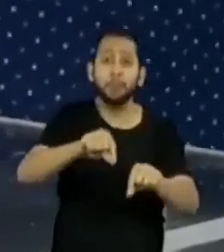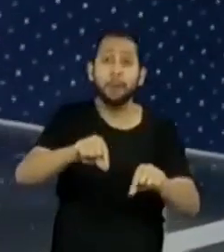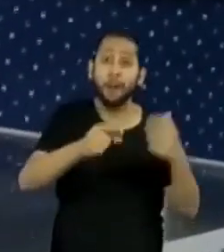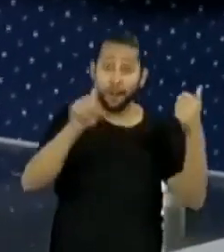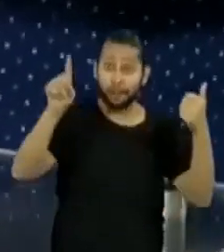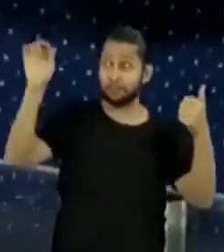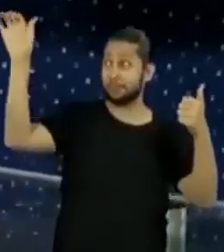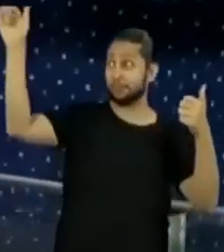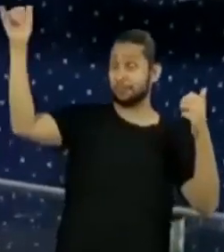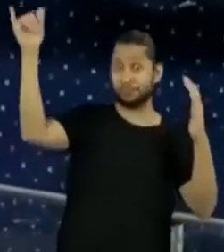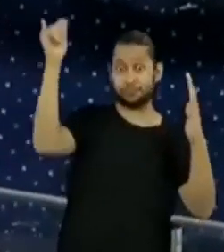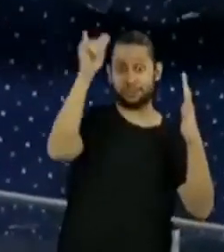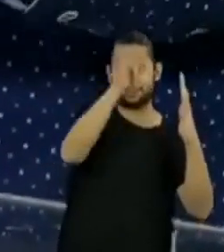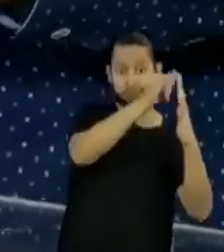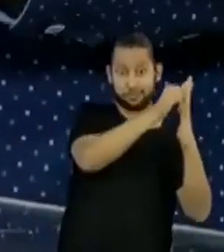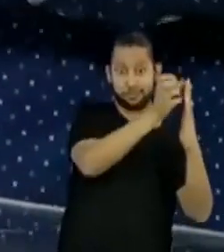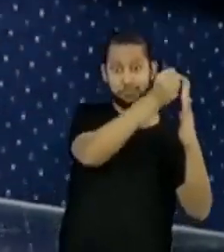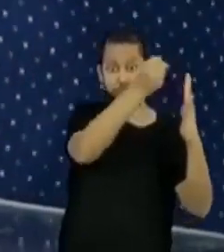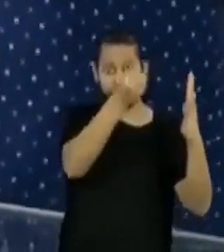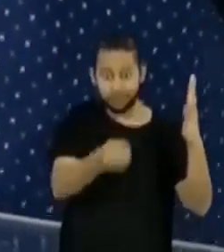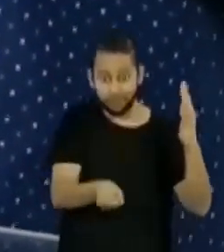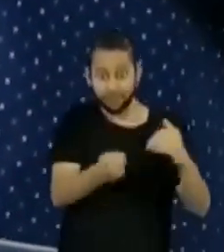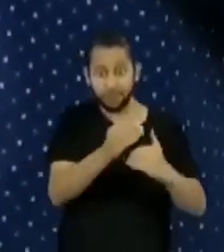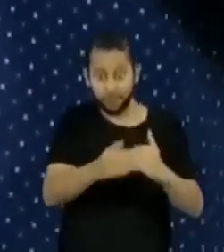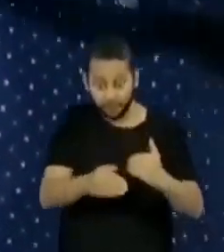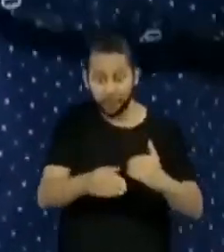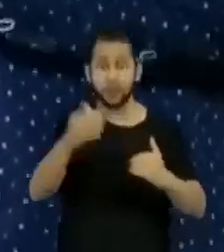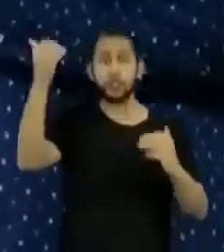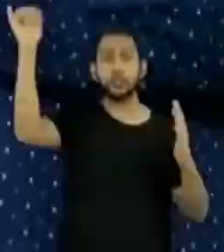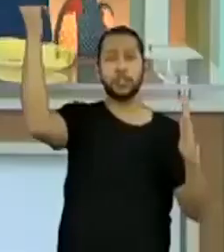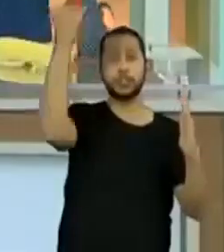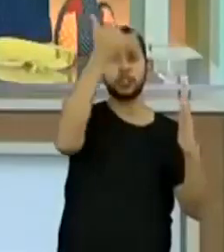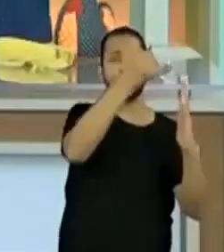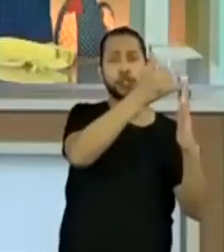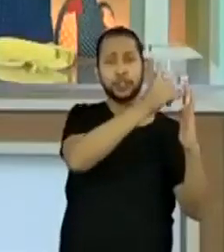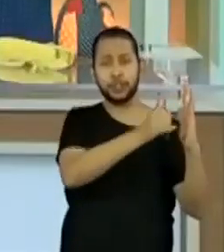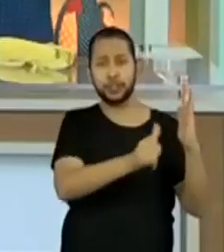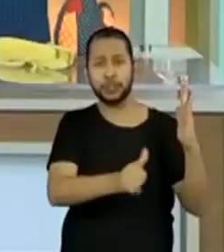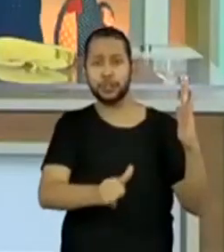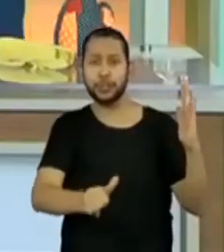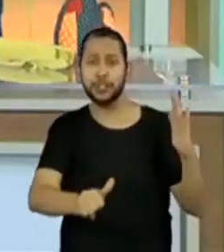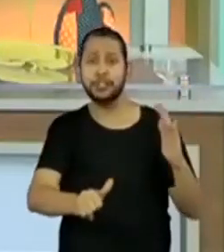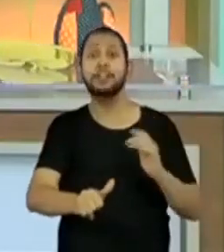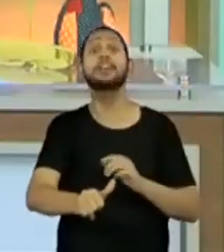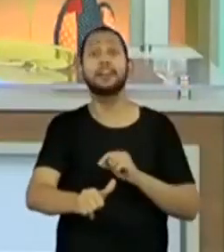quando comemos o ovo da galinha, nós estamos adquirindo